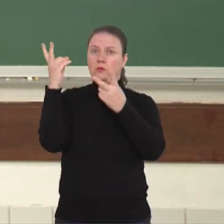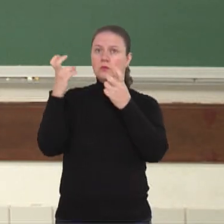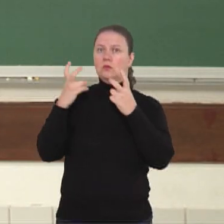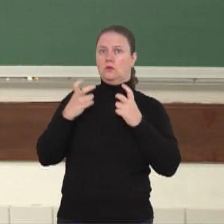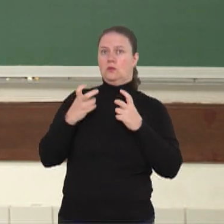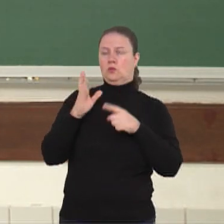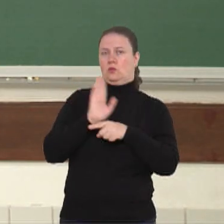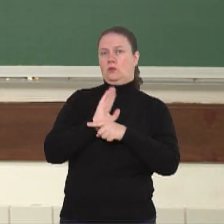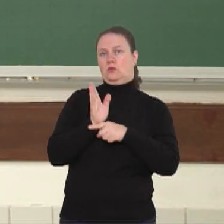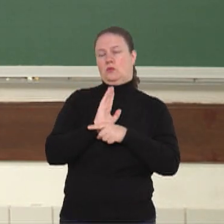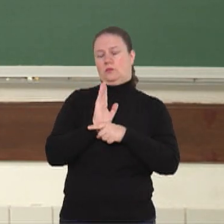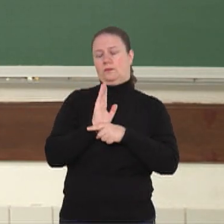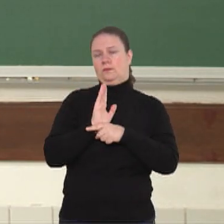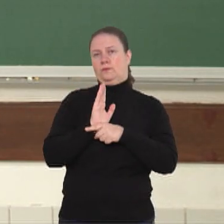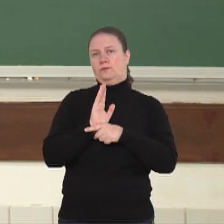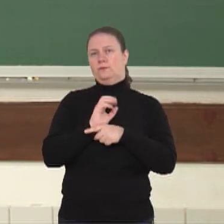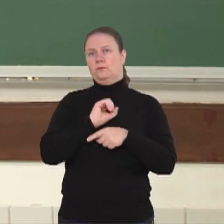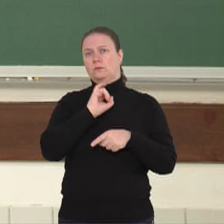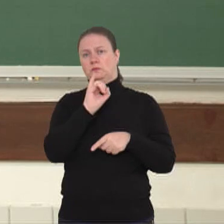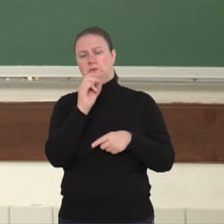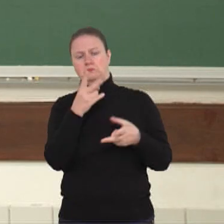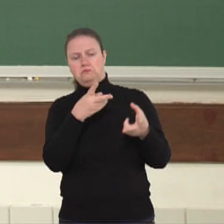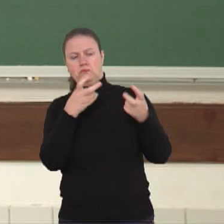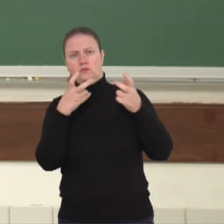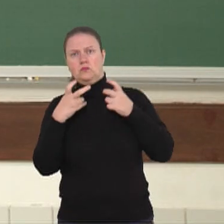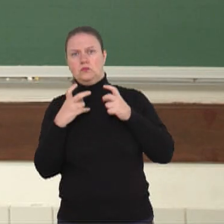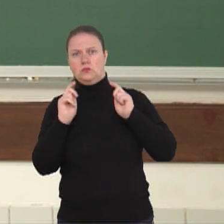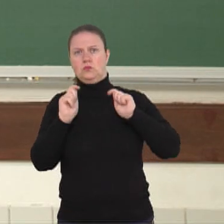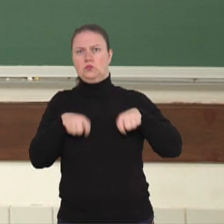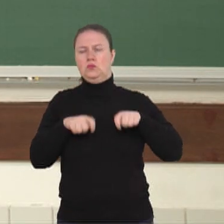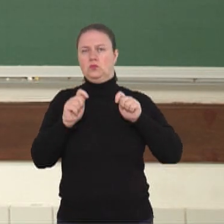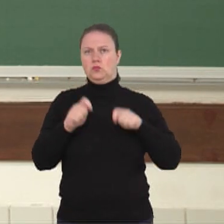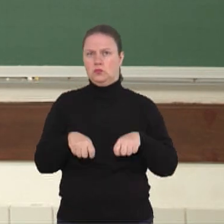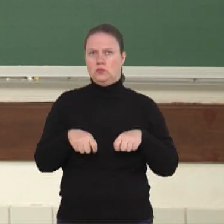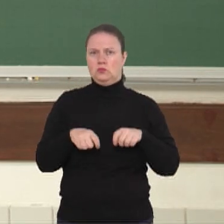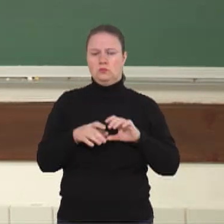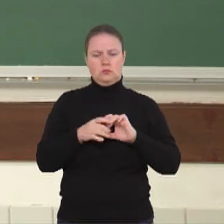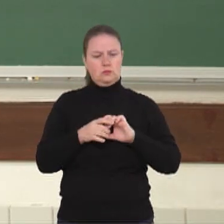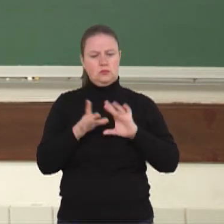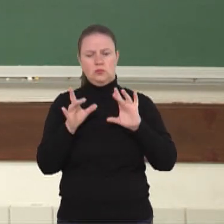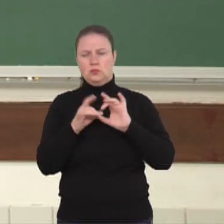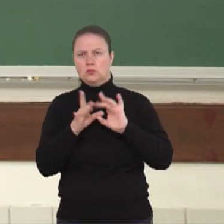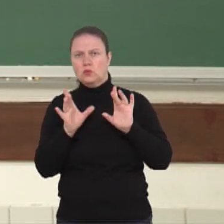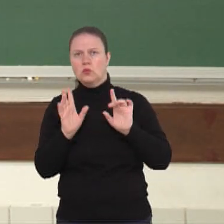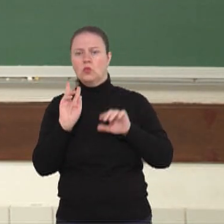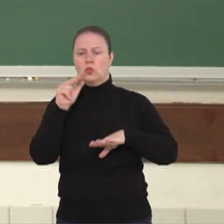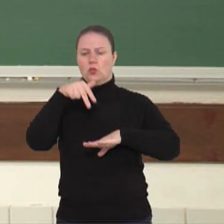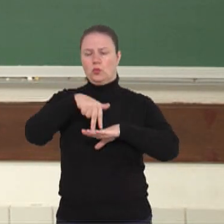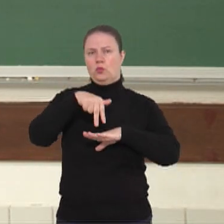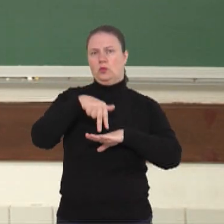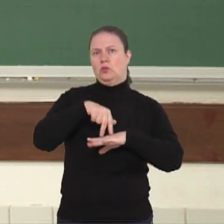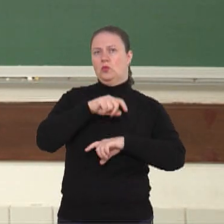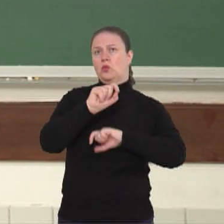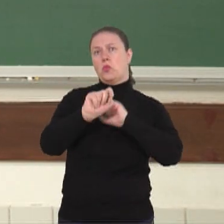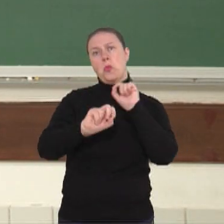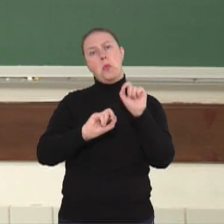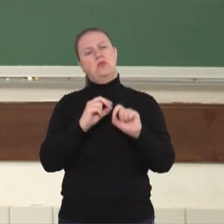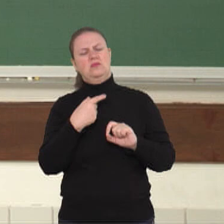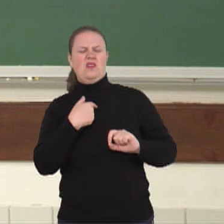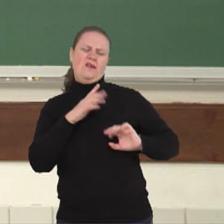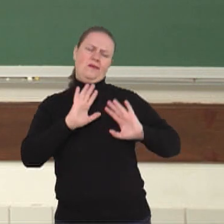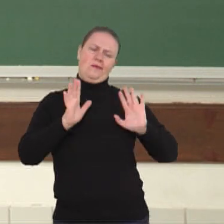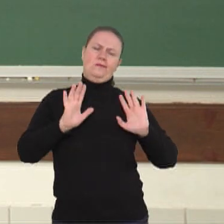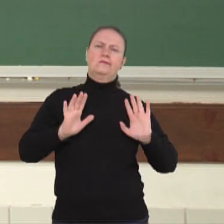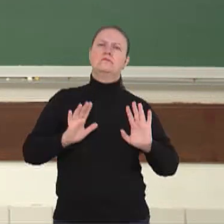filme, está marcado aqui. Então quando eu faço o título de uma resenha, eu posso tanto deixar mais forte meu posicionamento no título ou não,